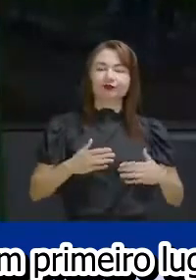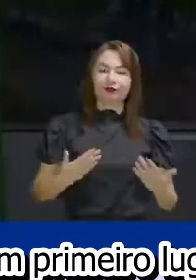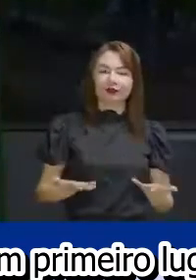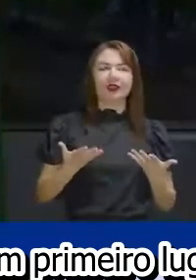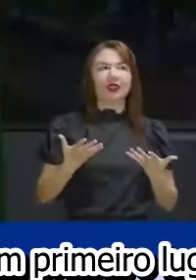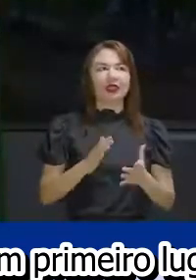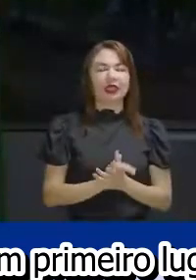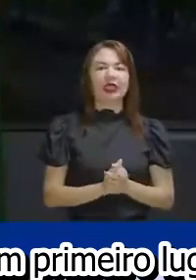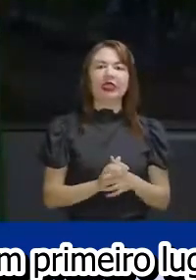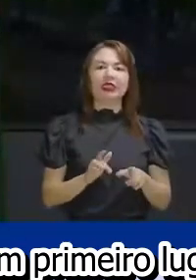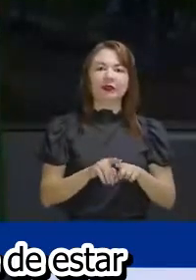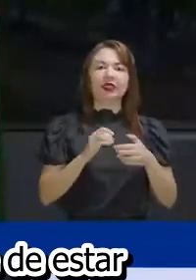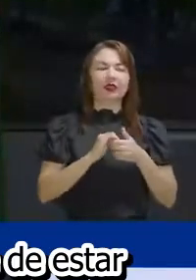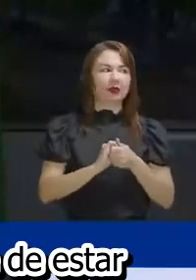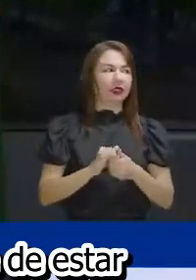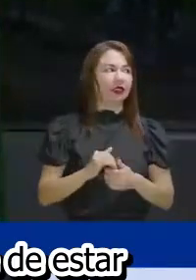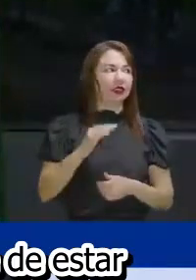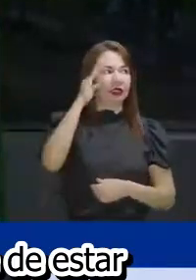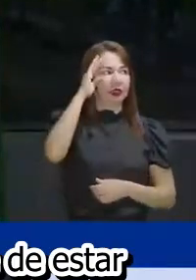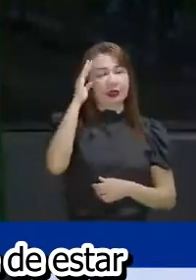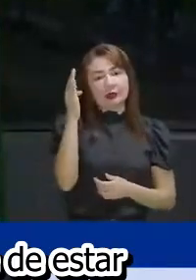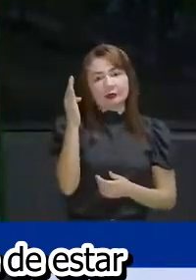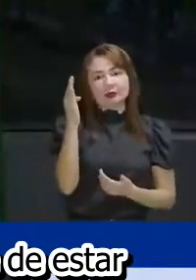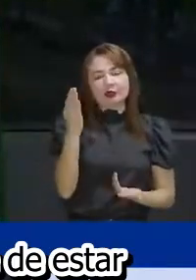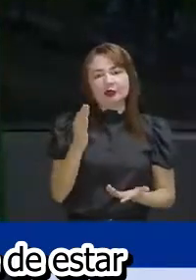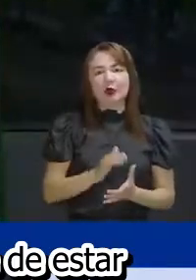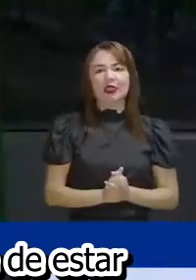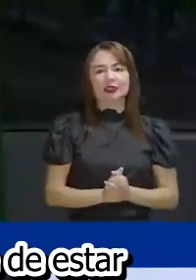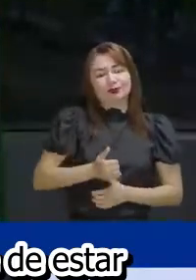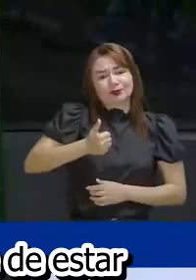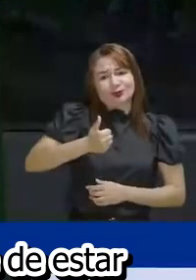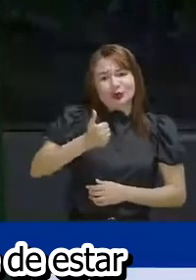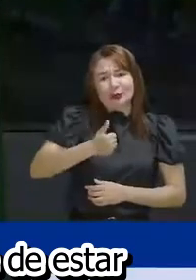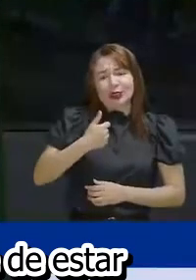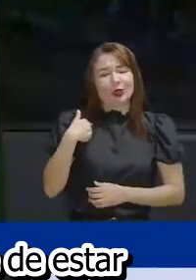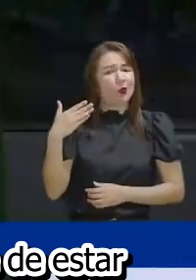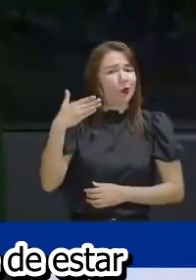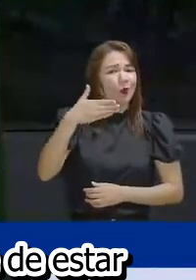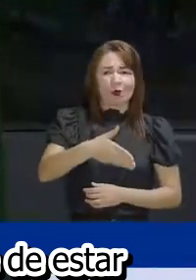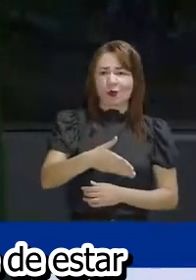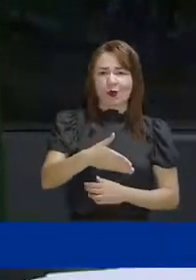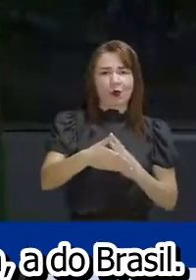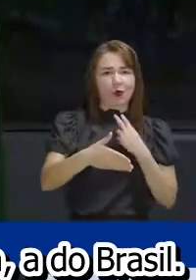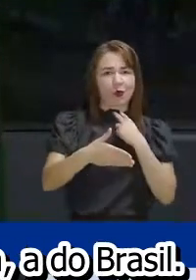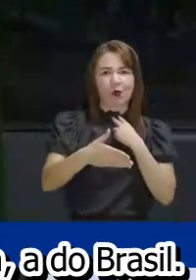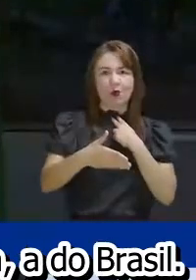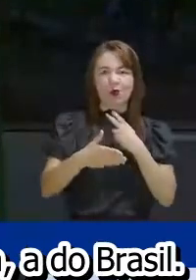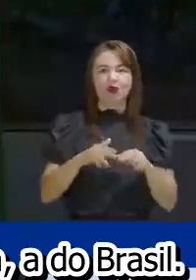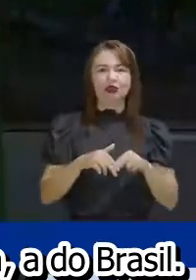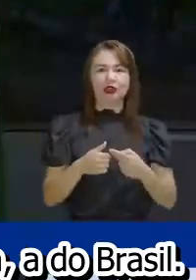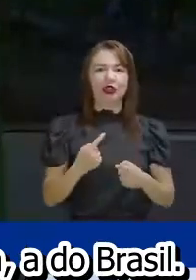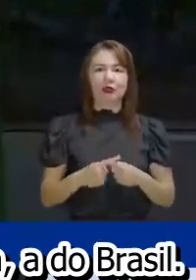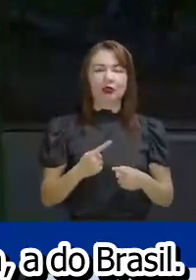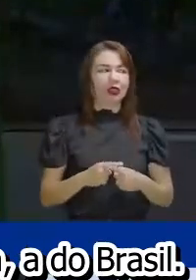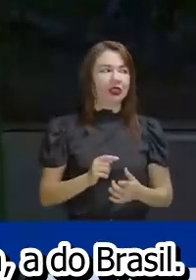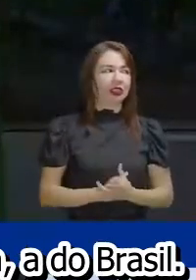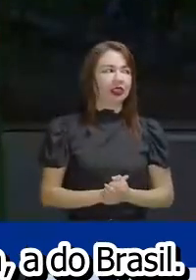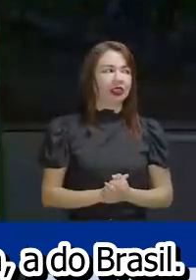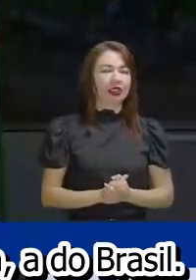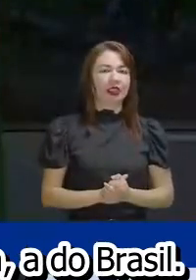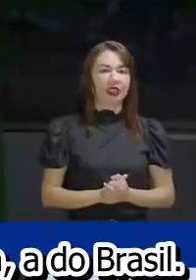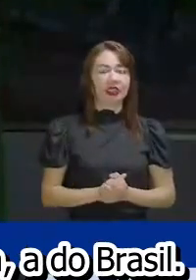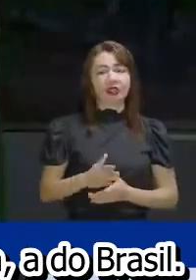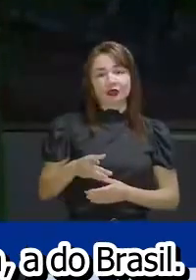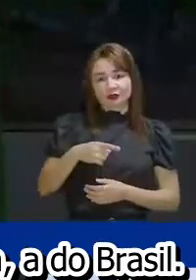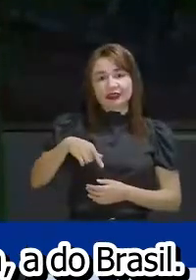branca. Cumprimento, em primeiro lugar, justificar minha ausência, a bandeira decorrente da impossibilidade de estar presente no estado de Minas Gerais, à esquerda